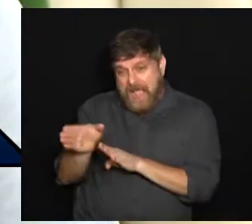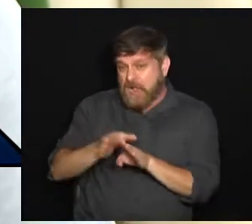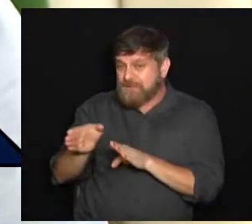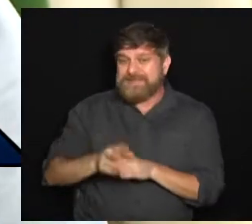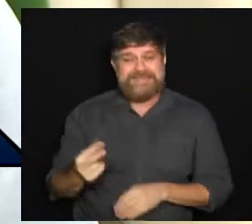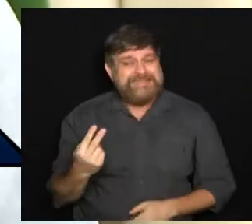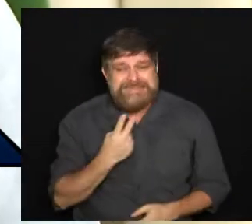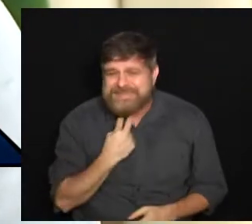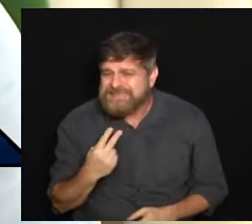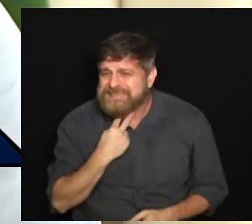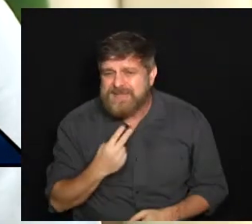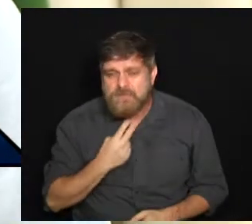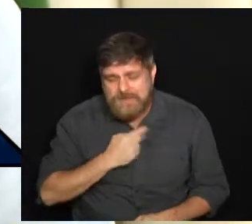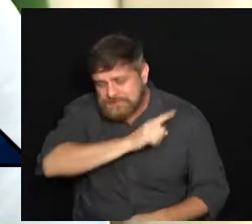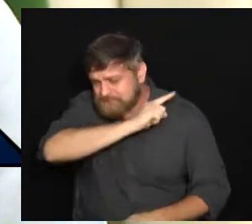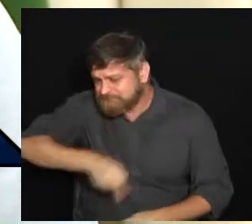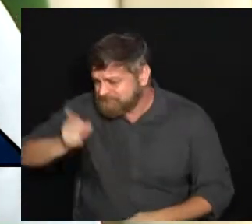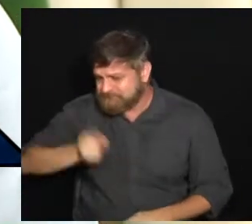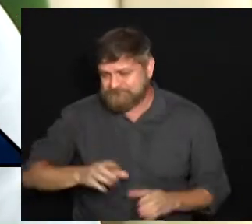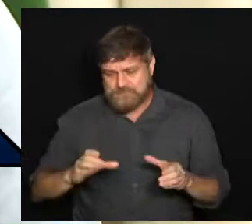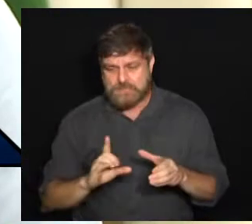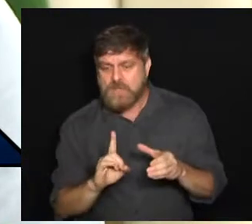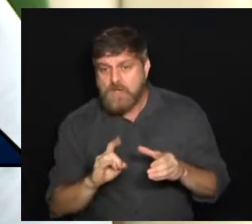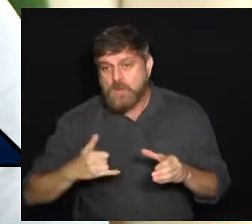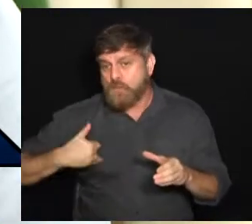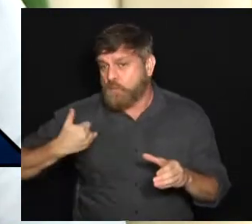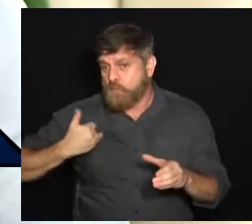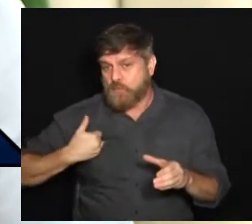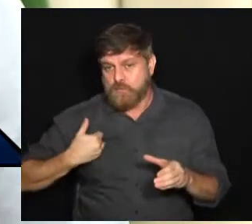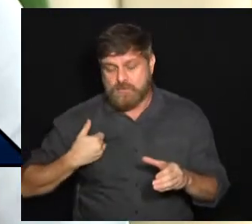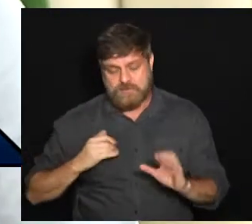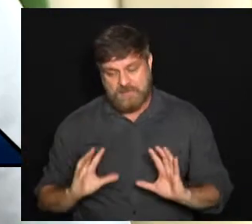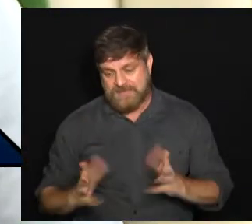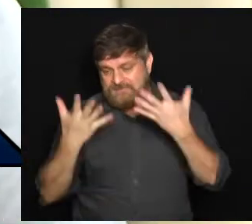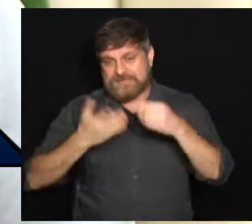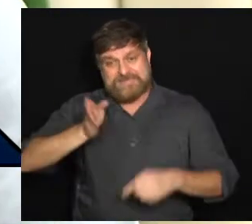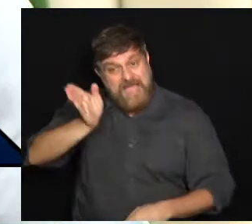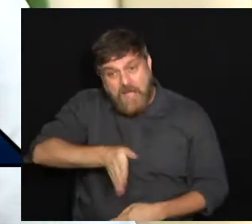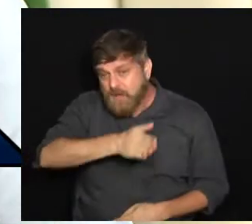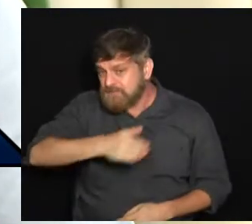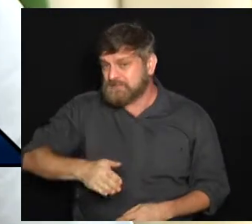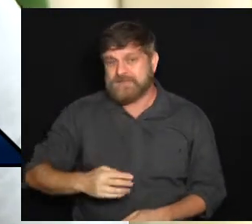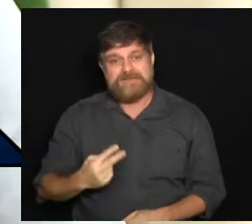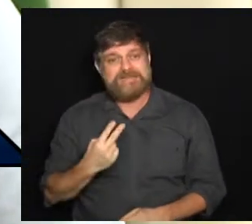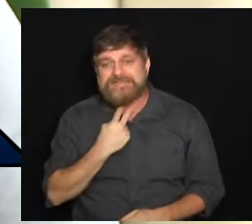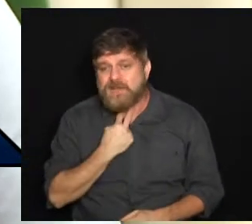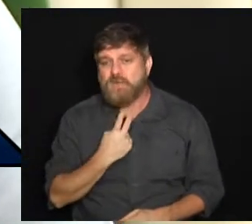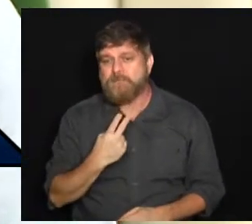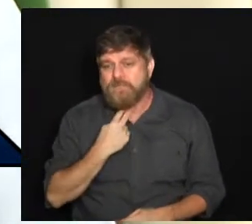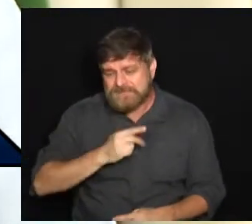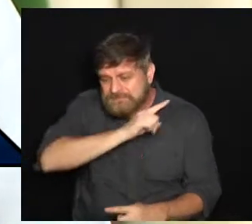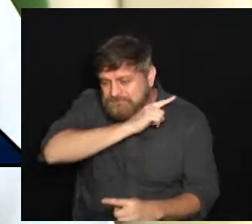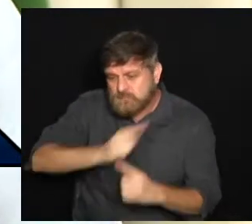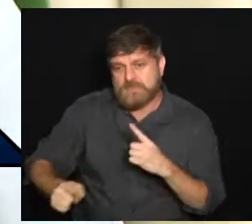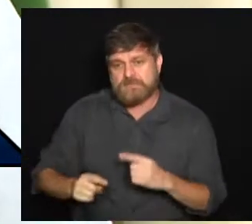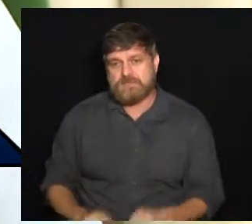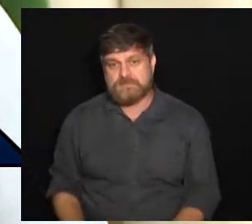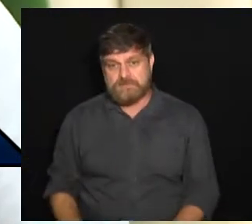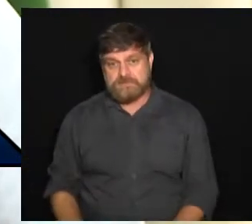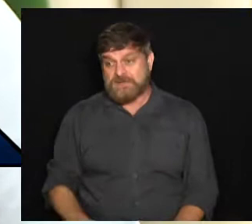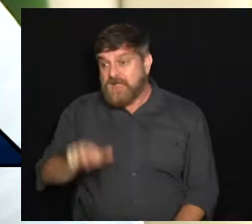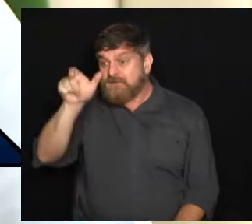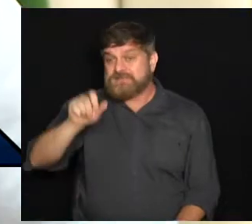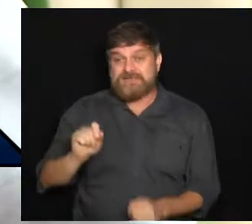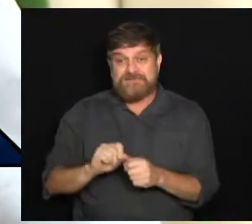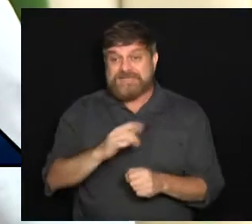não pode comemorar a festa de aniversário do seu filho com convidados na sua casa. Não pode. Fazendo isso, você coloca